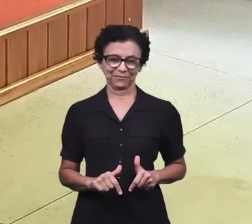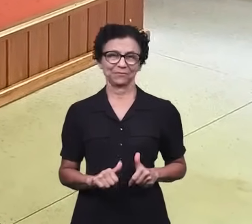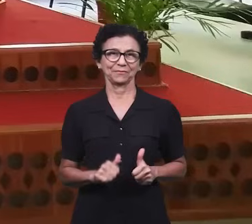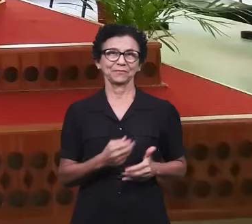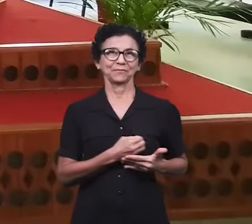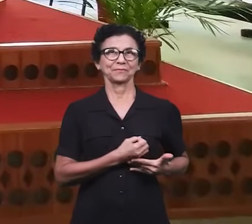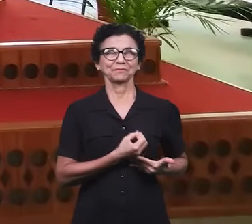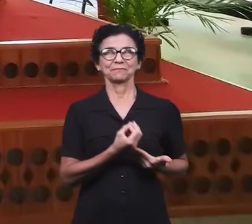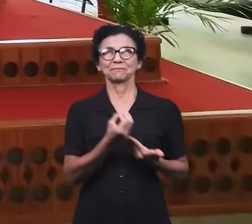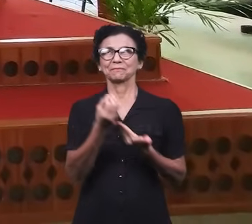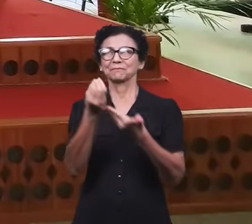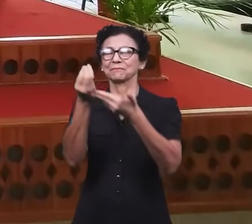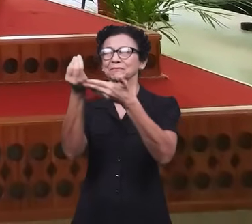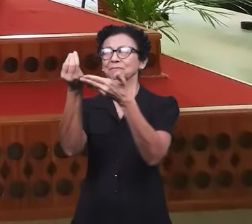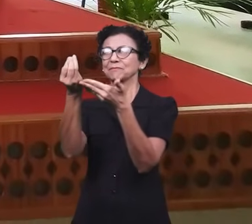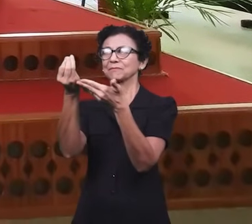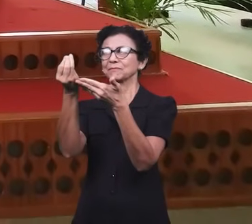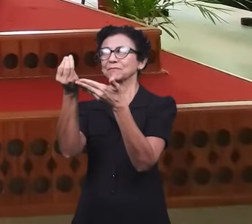vidas cada